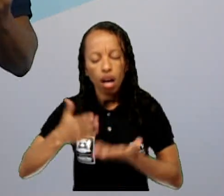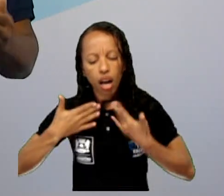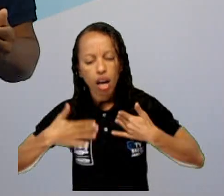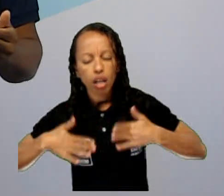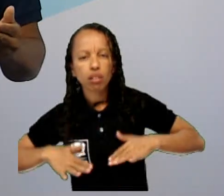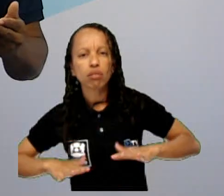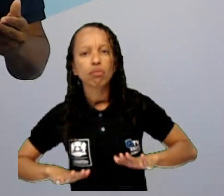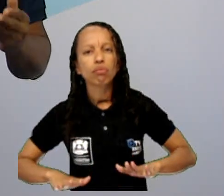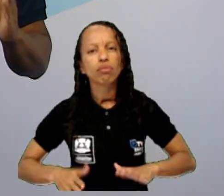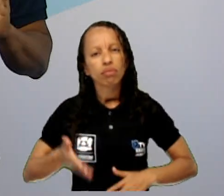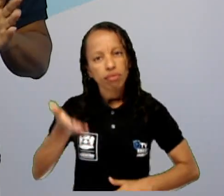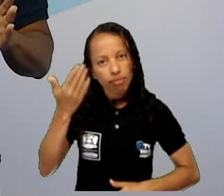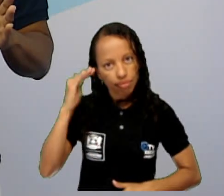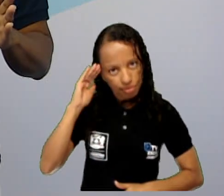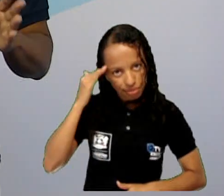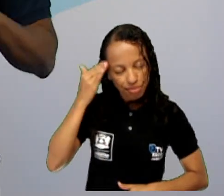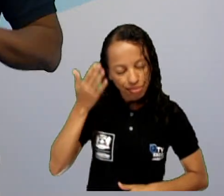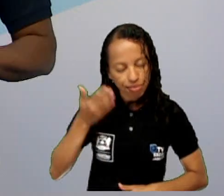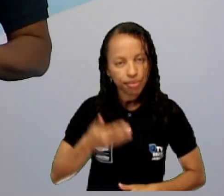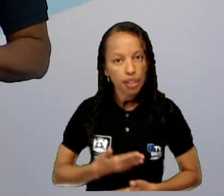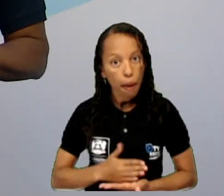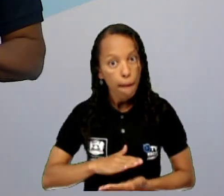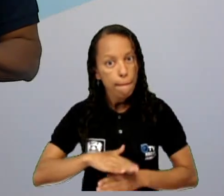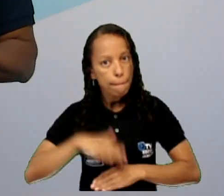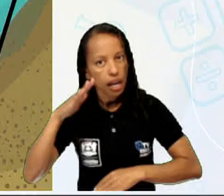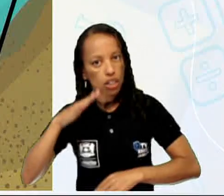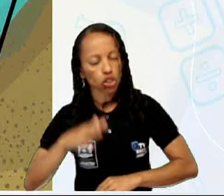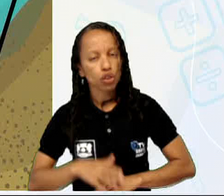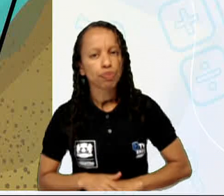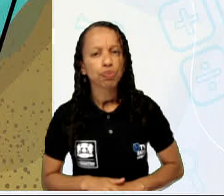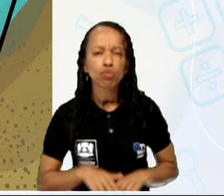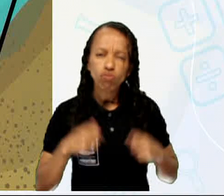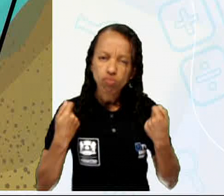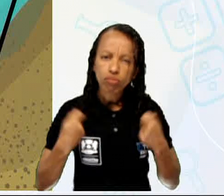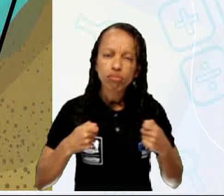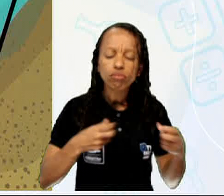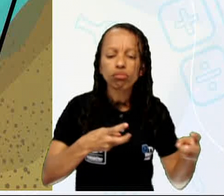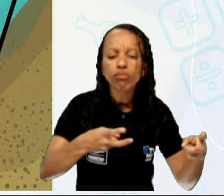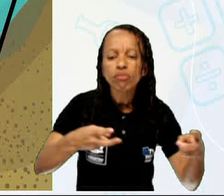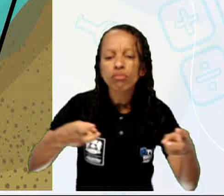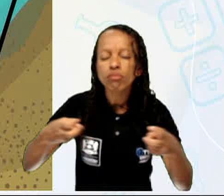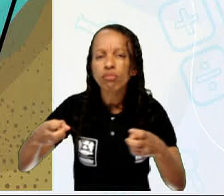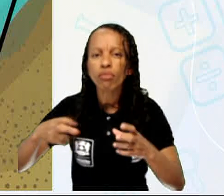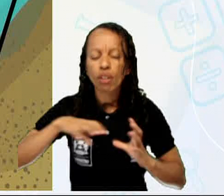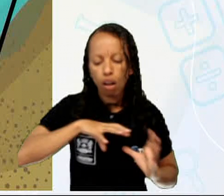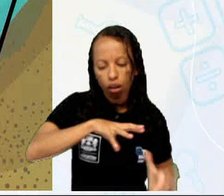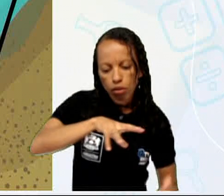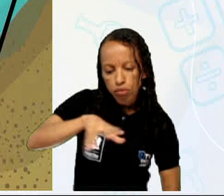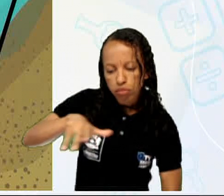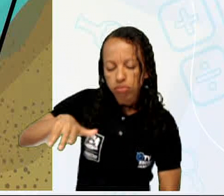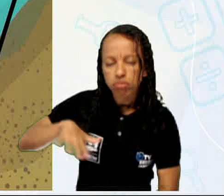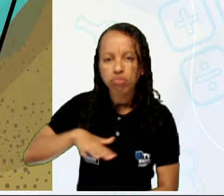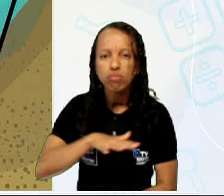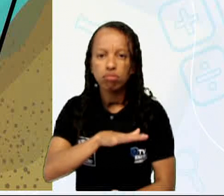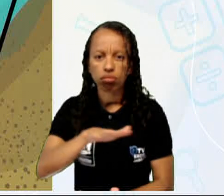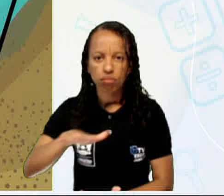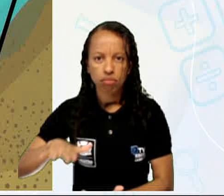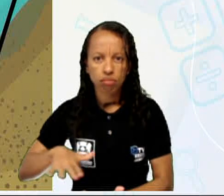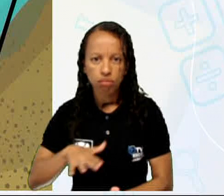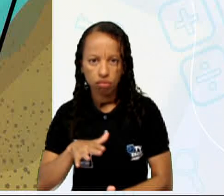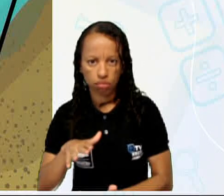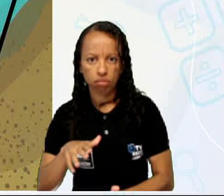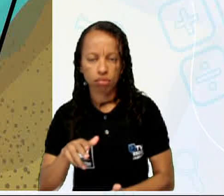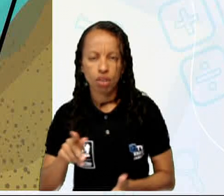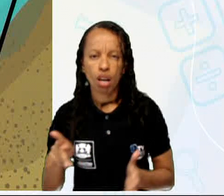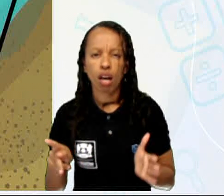esses elementos. Podemos perceber aí um ecossistema. O ecossistema ele é composto em